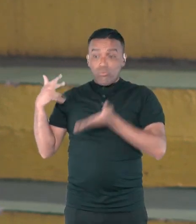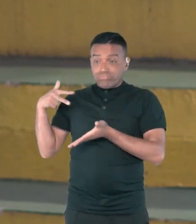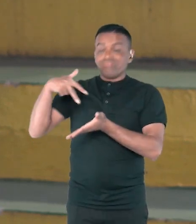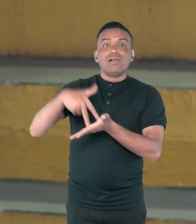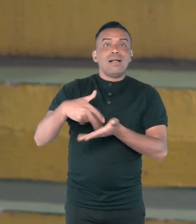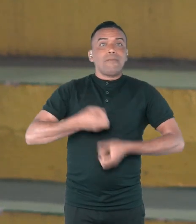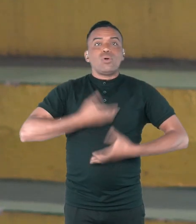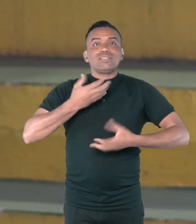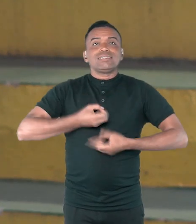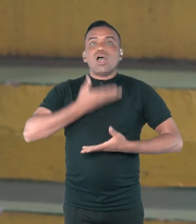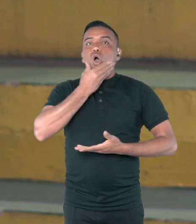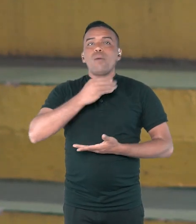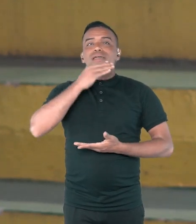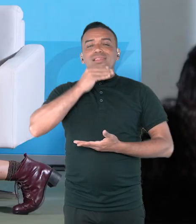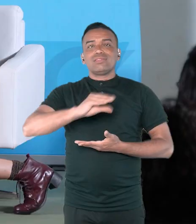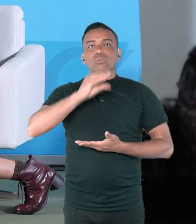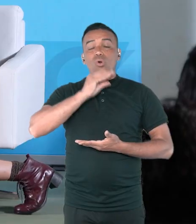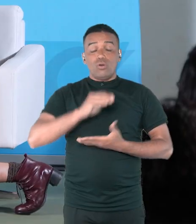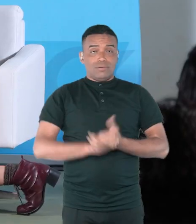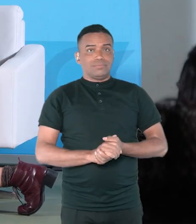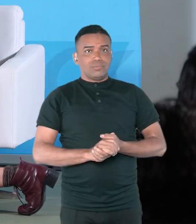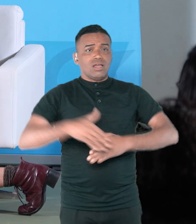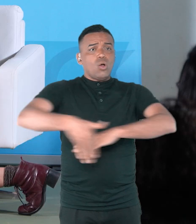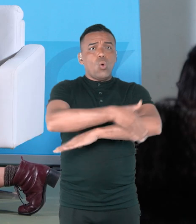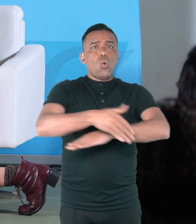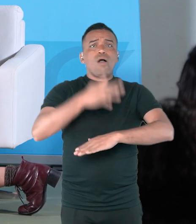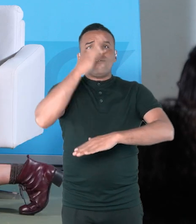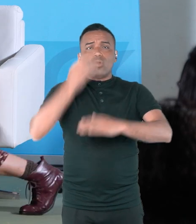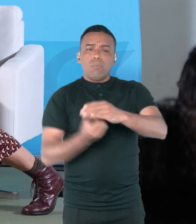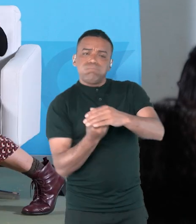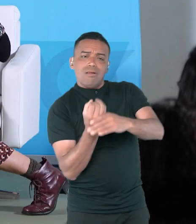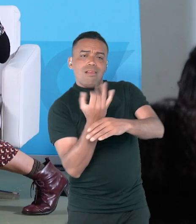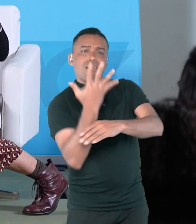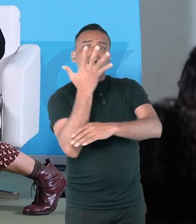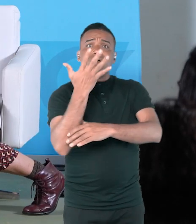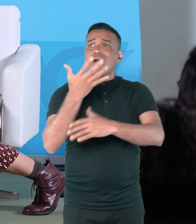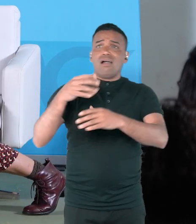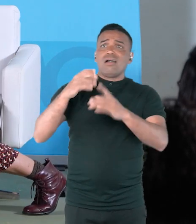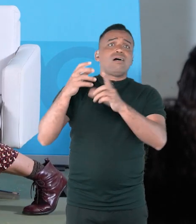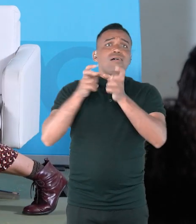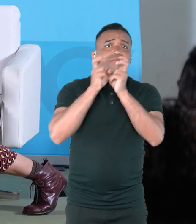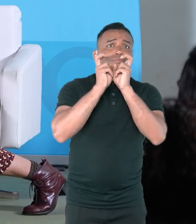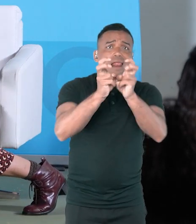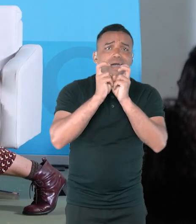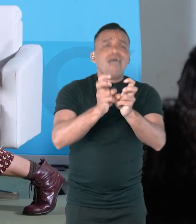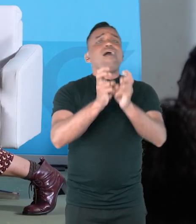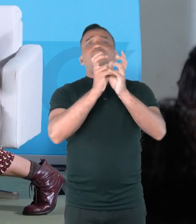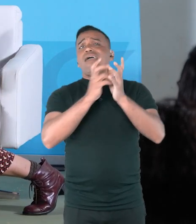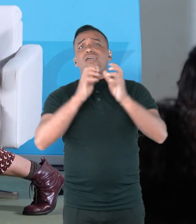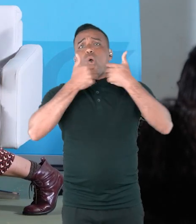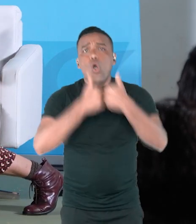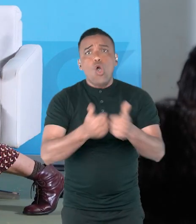eu entro num Drummond. Uma flor nasceu na rua. Passem de longe, bondes, ônibus, rio de aço